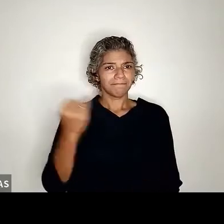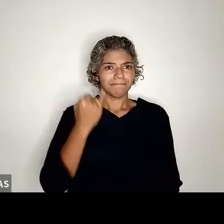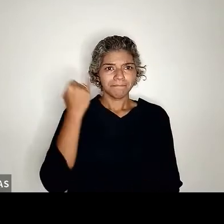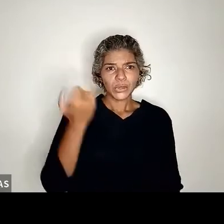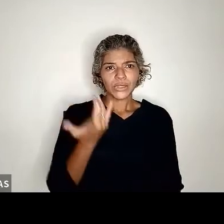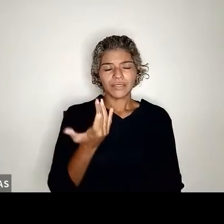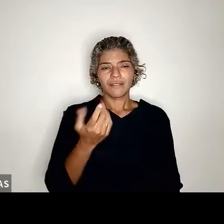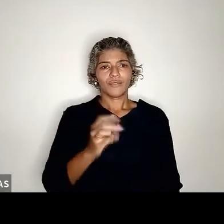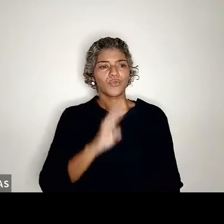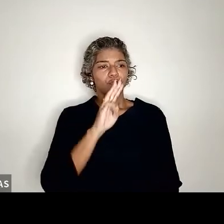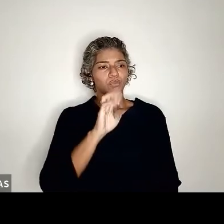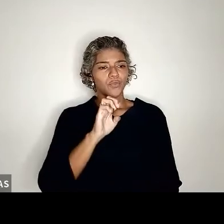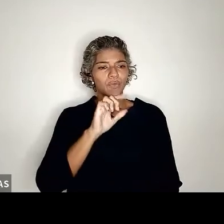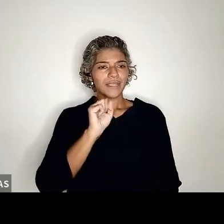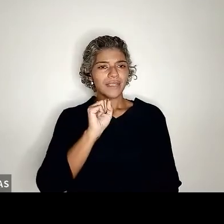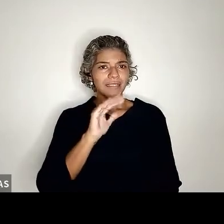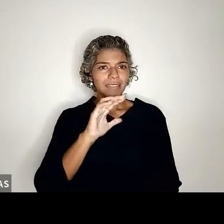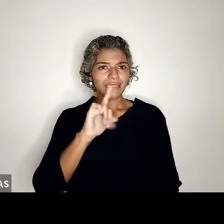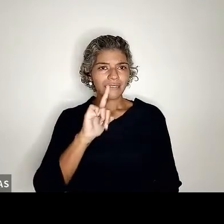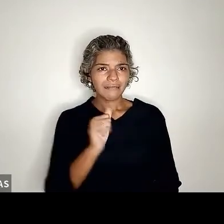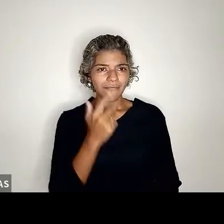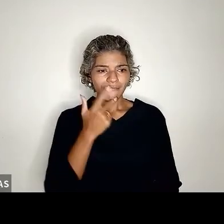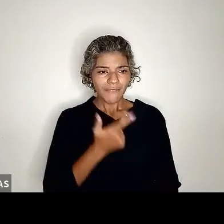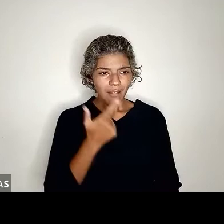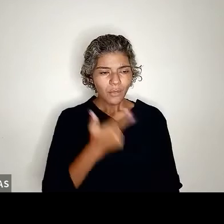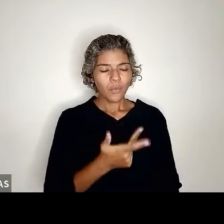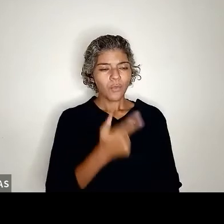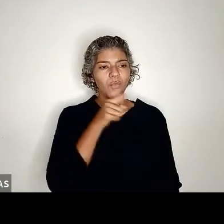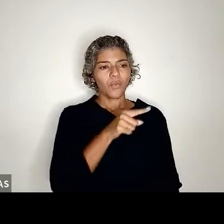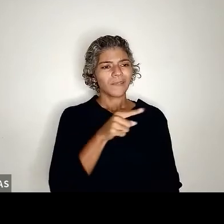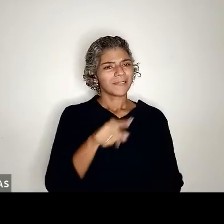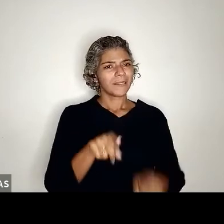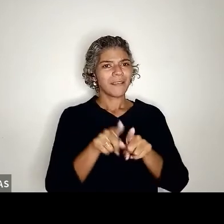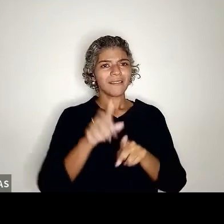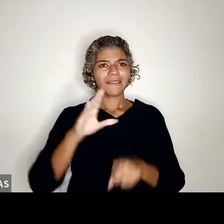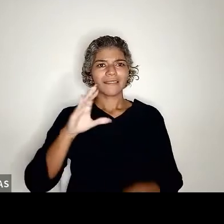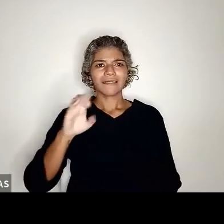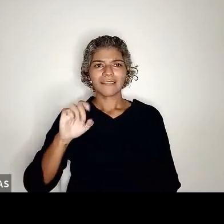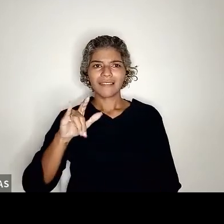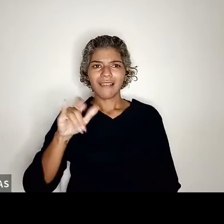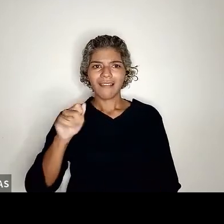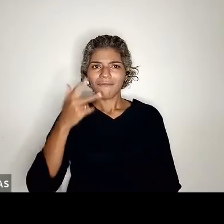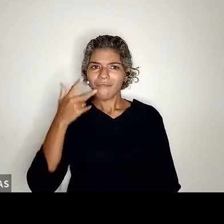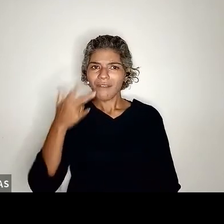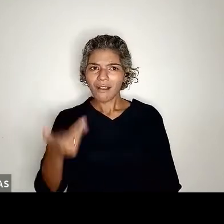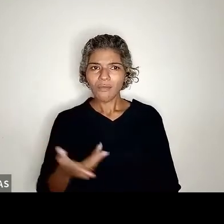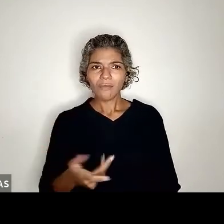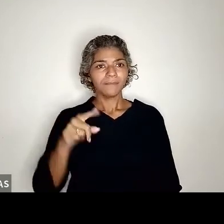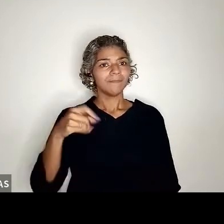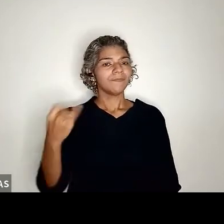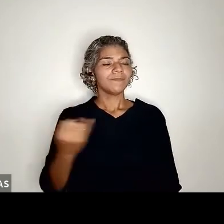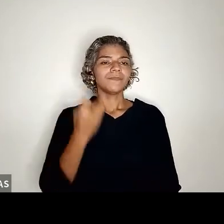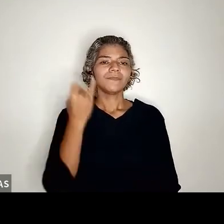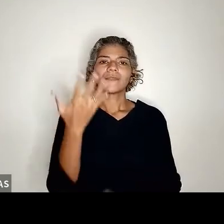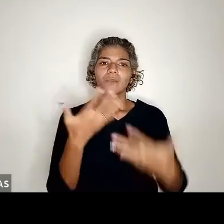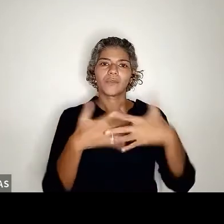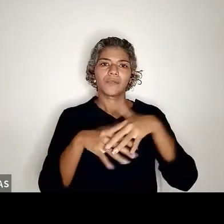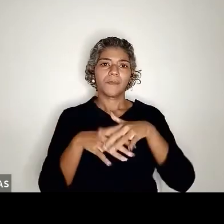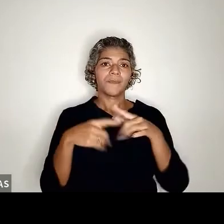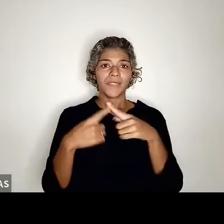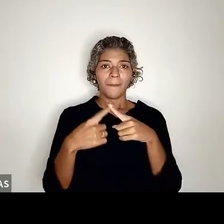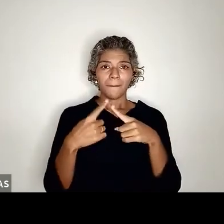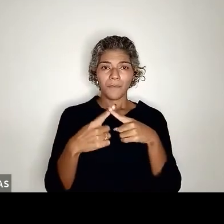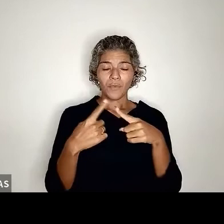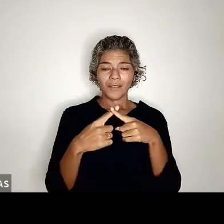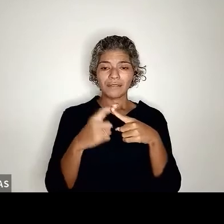a Célia, quer dizer, né, como é importante a inclusão, mas se a inclusão significar só a inclusão